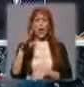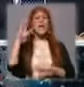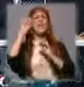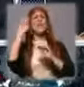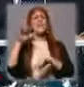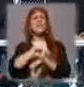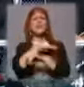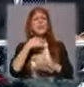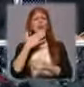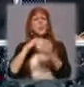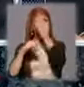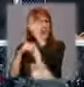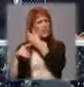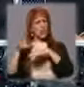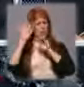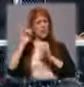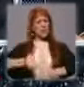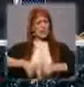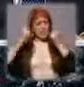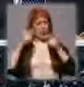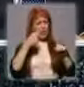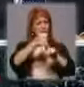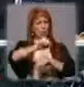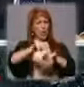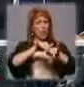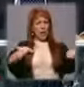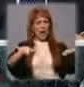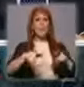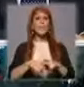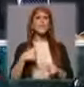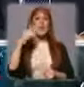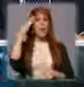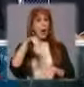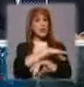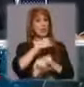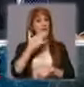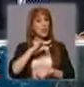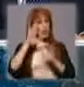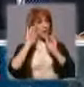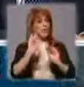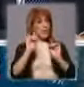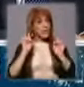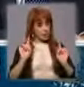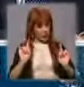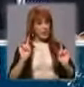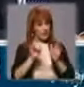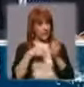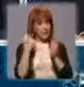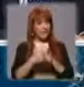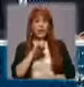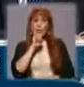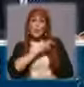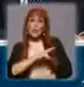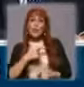médicos suficientes e formados para combater o cancro? Eu julgo que temos médicos suficientes e formados.